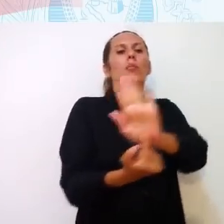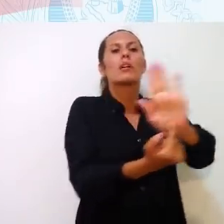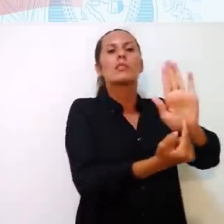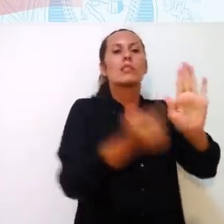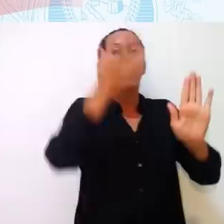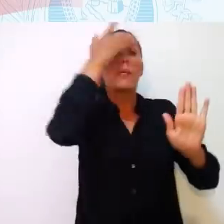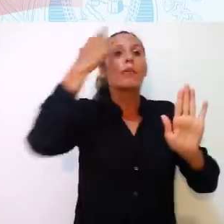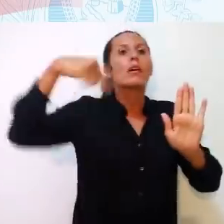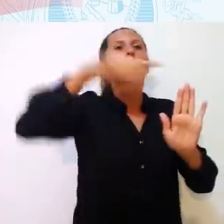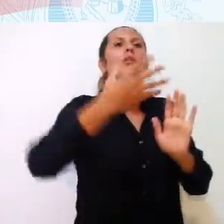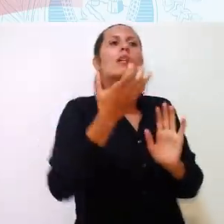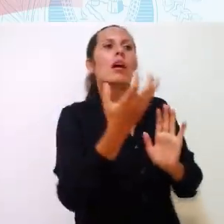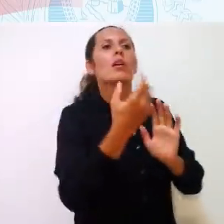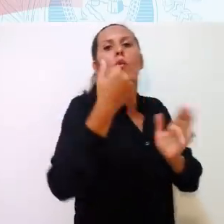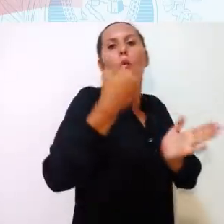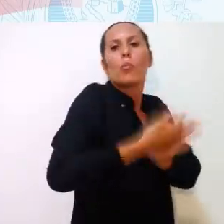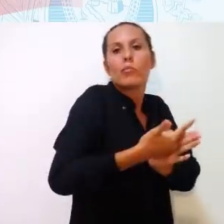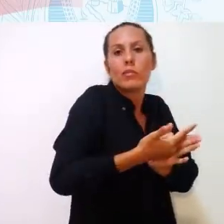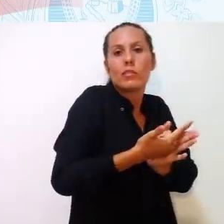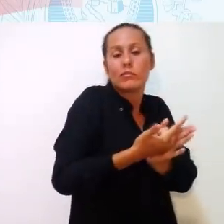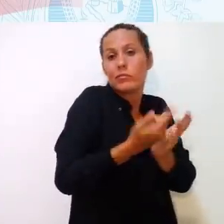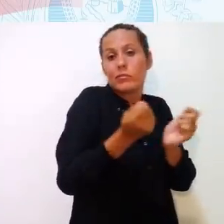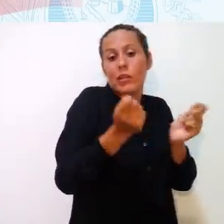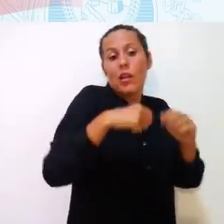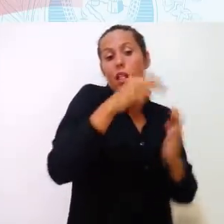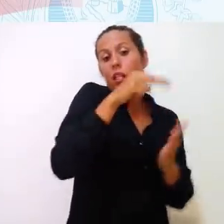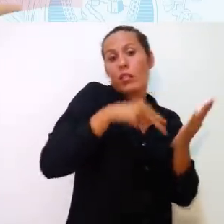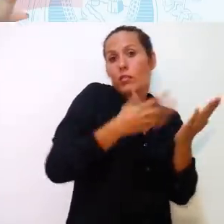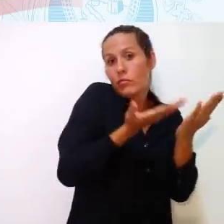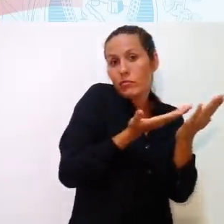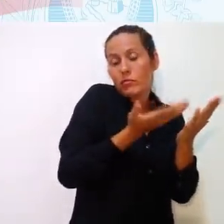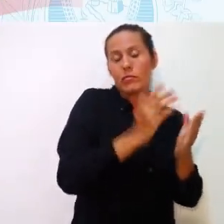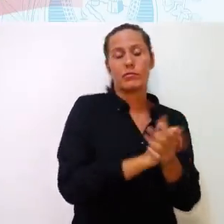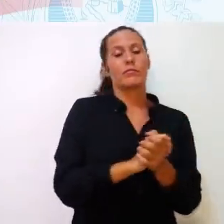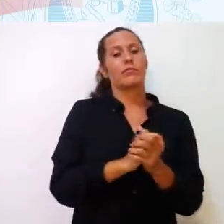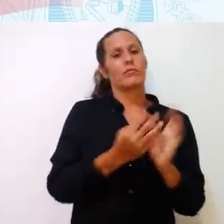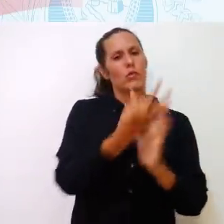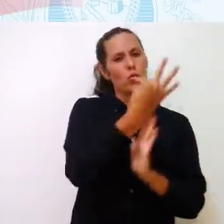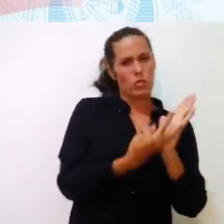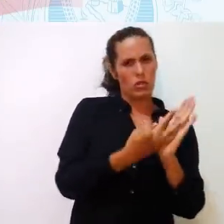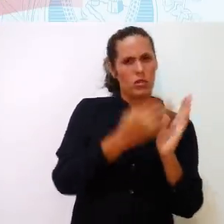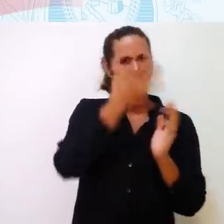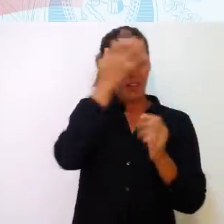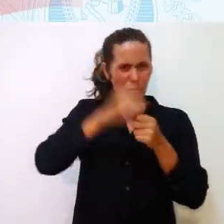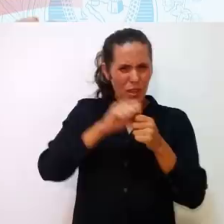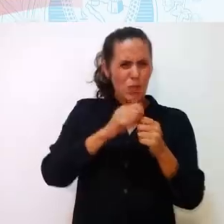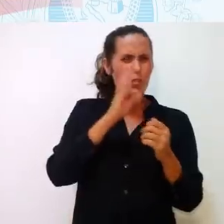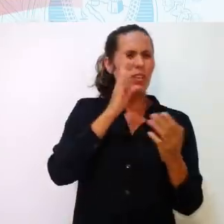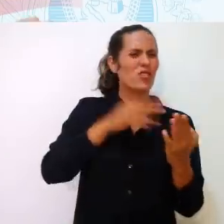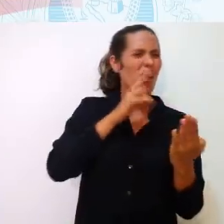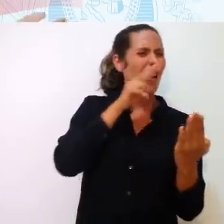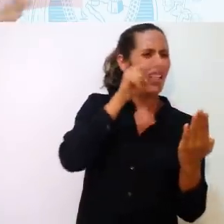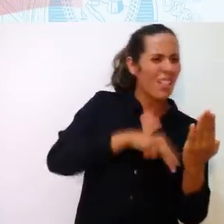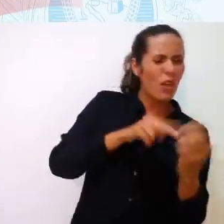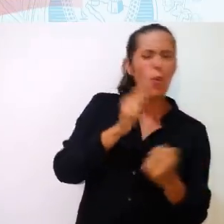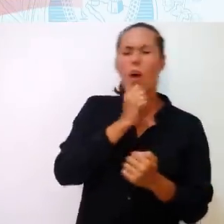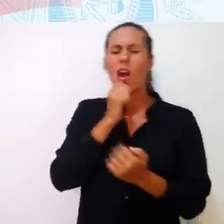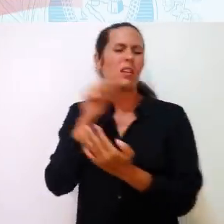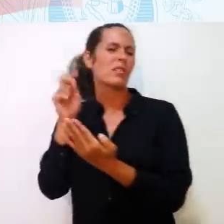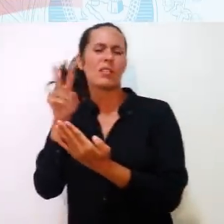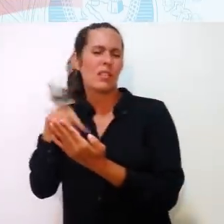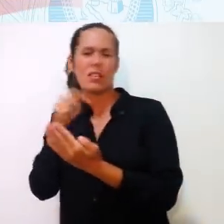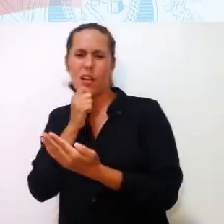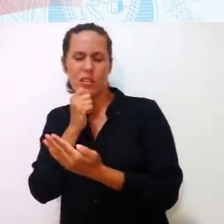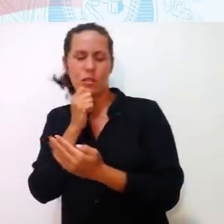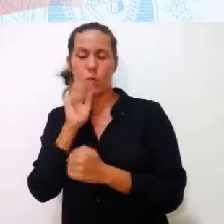conteúdo do livro e seu autor para seus clientes, ou seja, possíveis leitores do texto. O texto é feito para pessoas que já